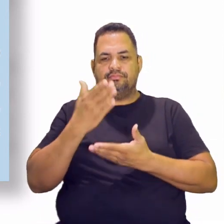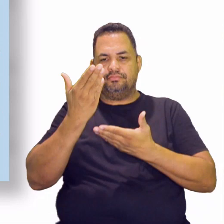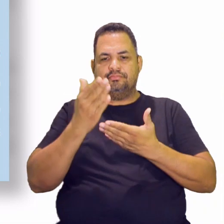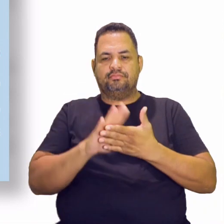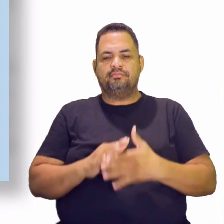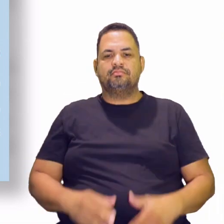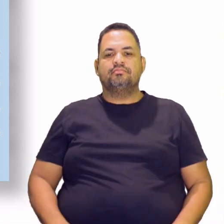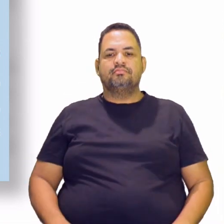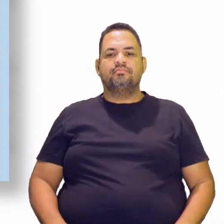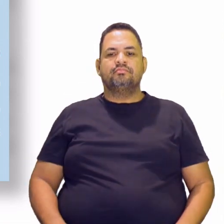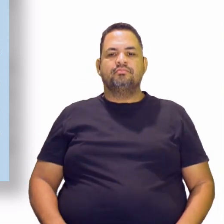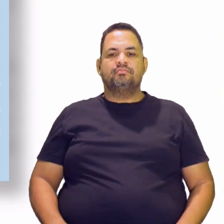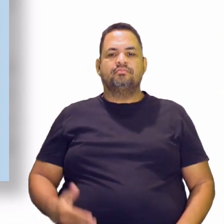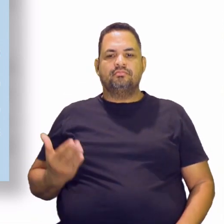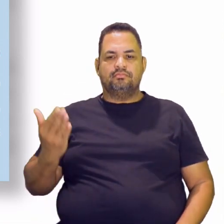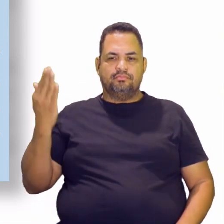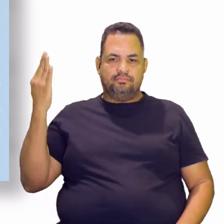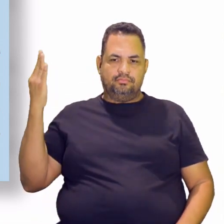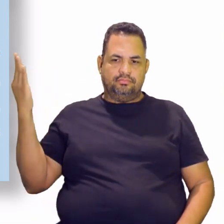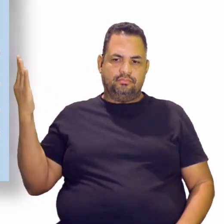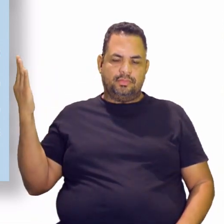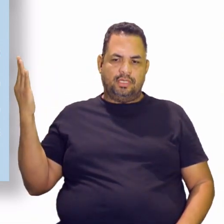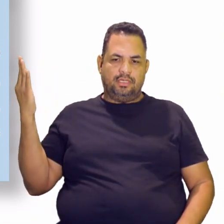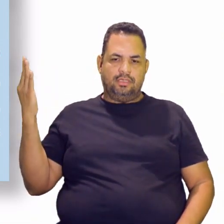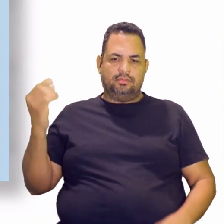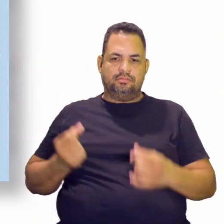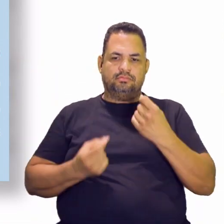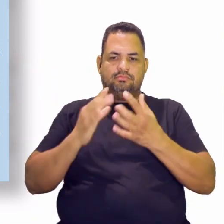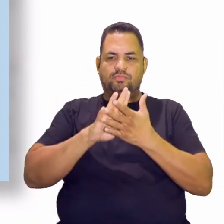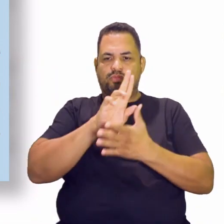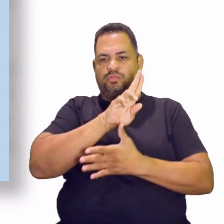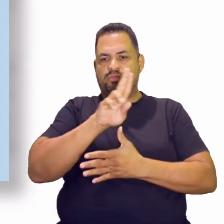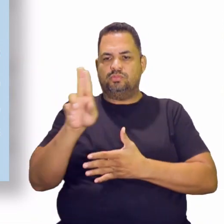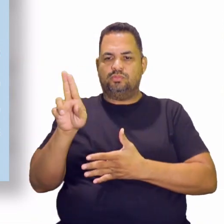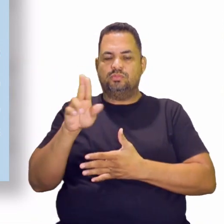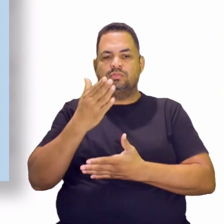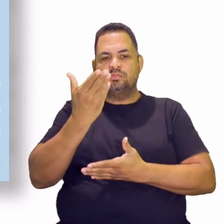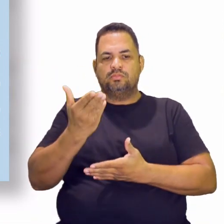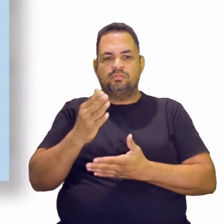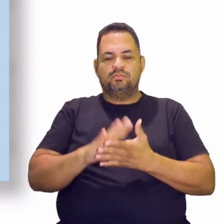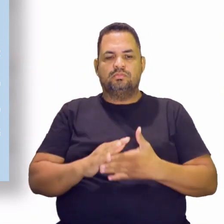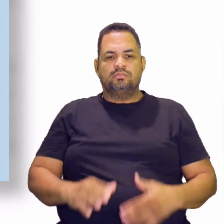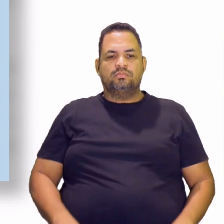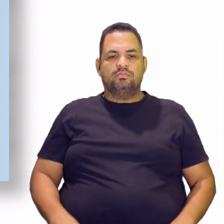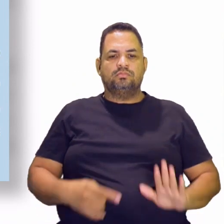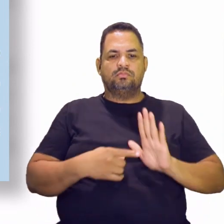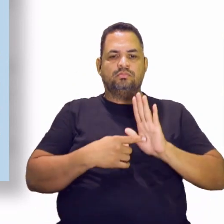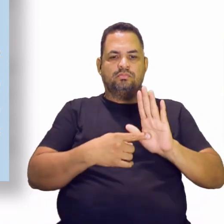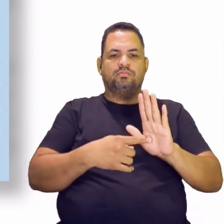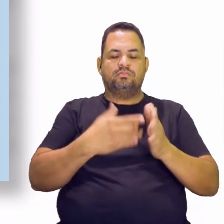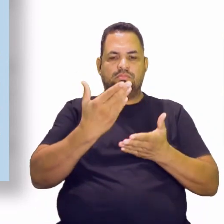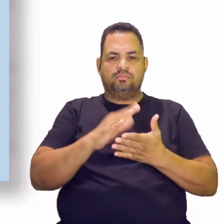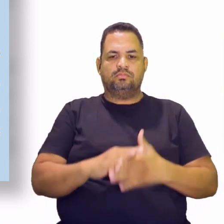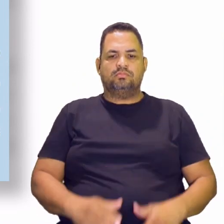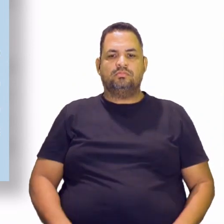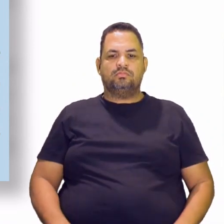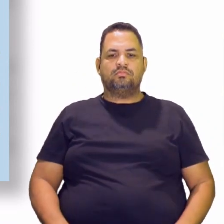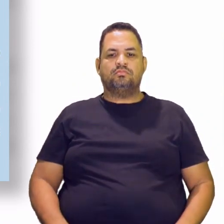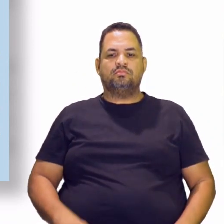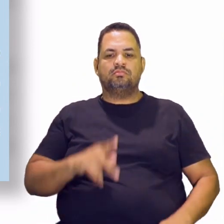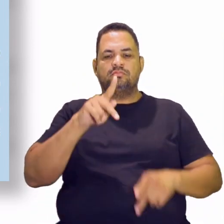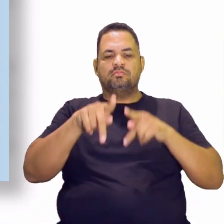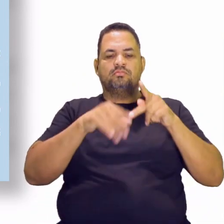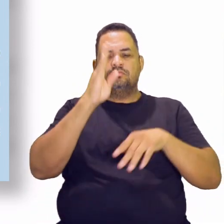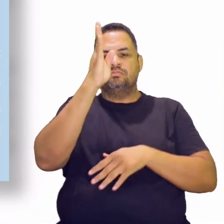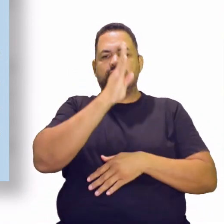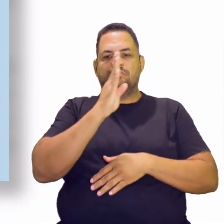período, como aqui eu trouxe alguns nomes, né, alguns representantes então, da música popular